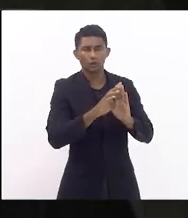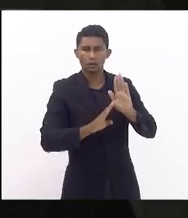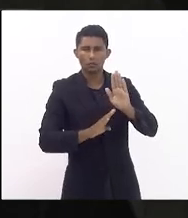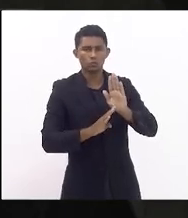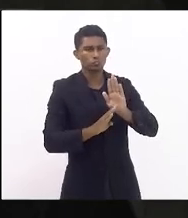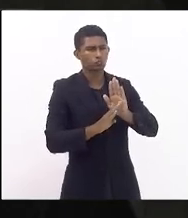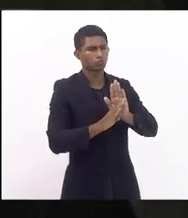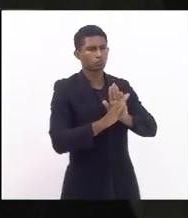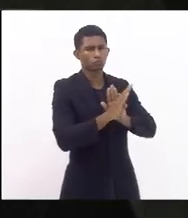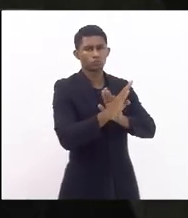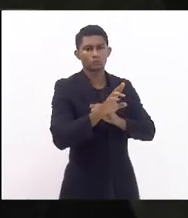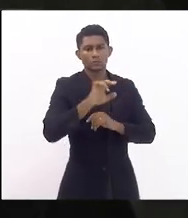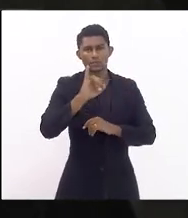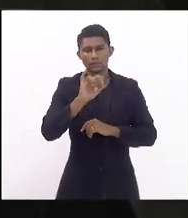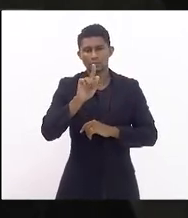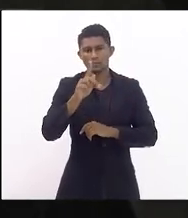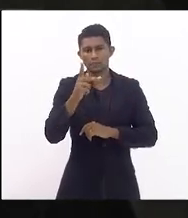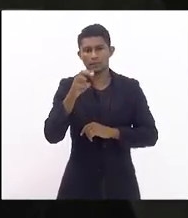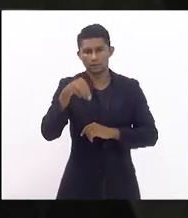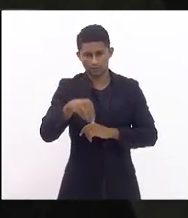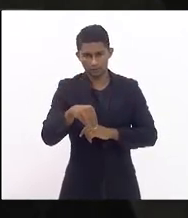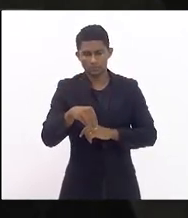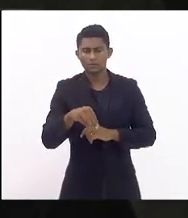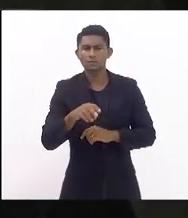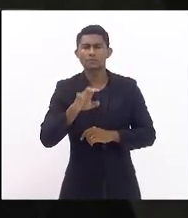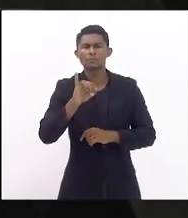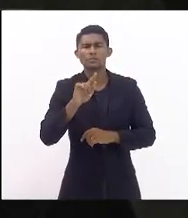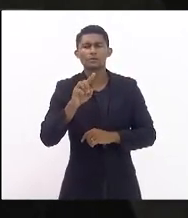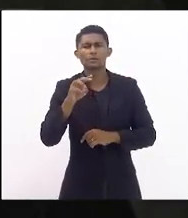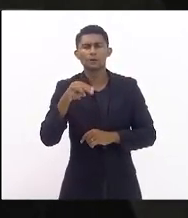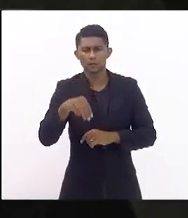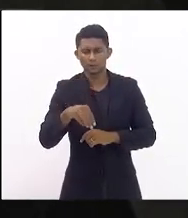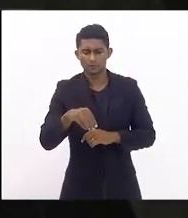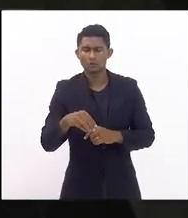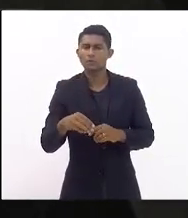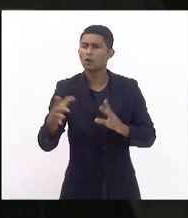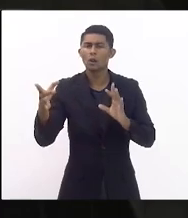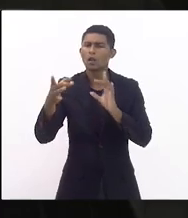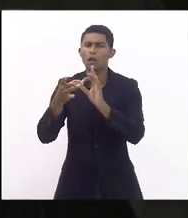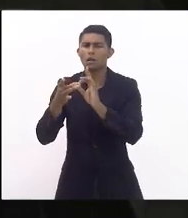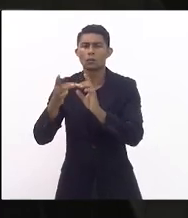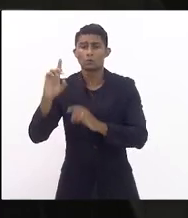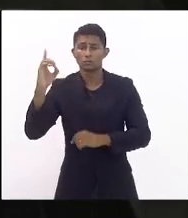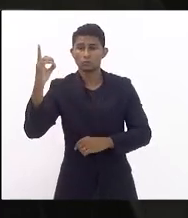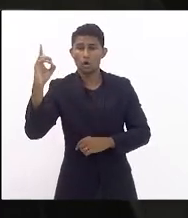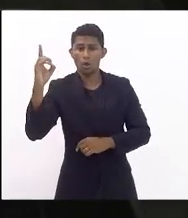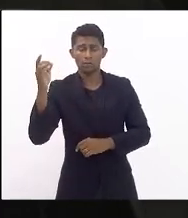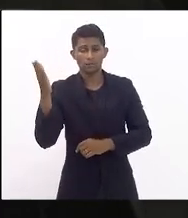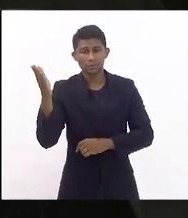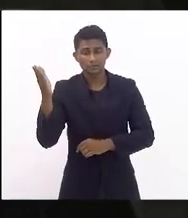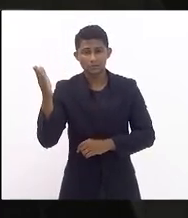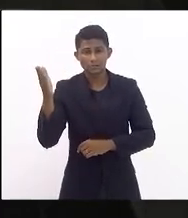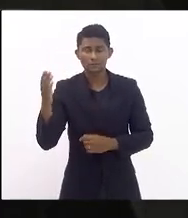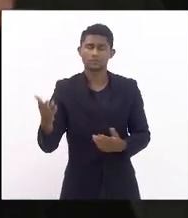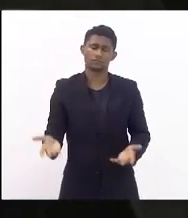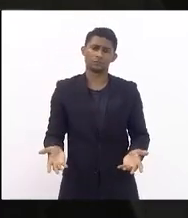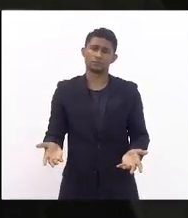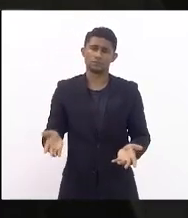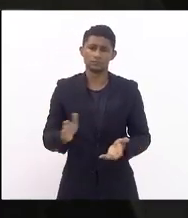ferroviário, que é o IGPM. O IGPM é vinculado ao dólar, às oscilações do dólar.